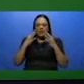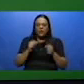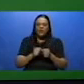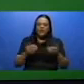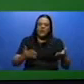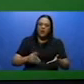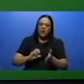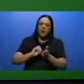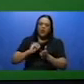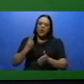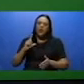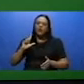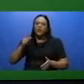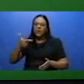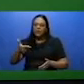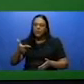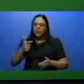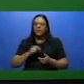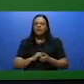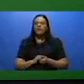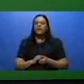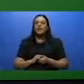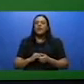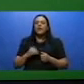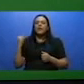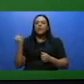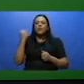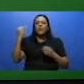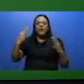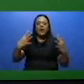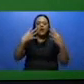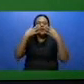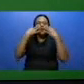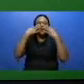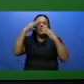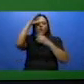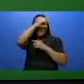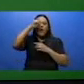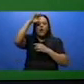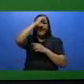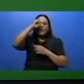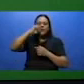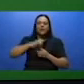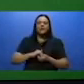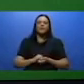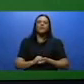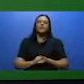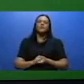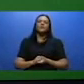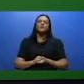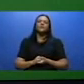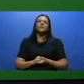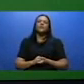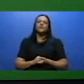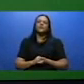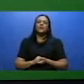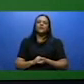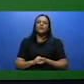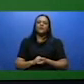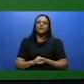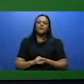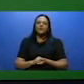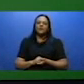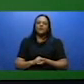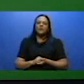Não tem problema. O importante é que preste atenção, absorva o conteúdo e faça as suas atividades. Que agora a gente vai passar